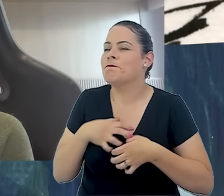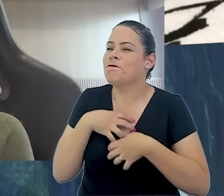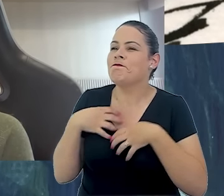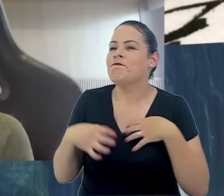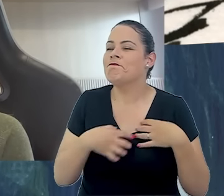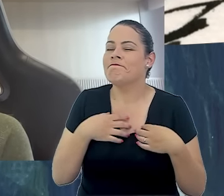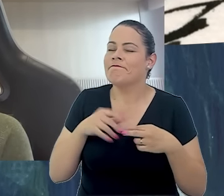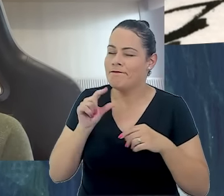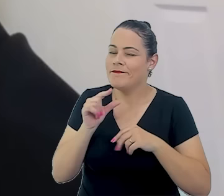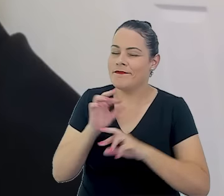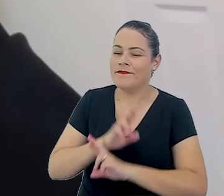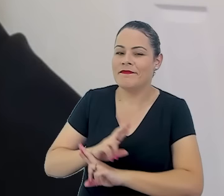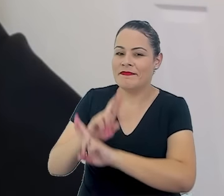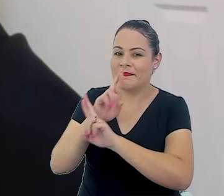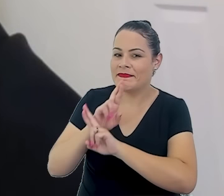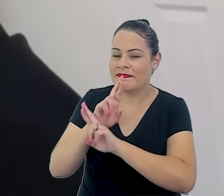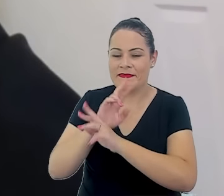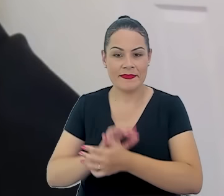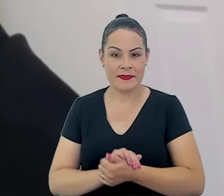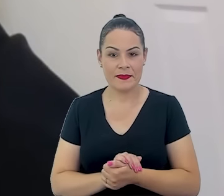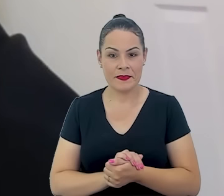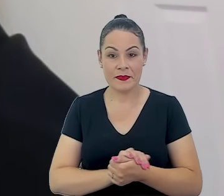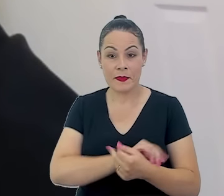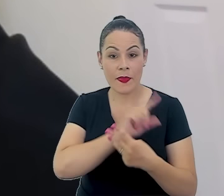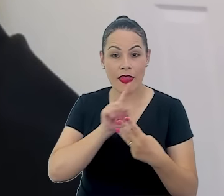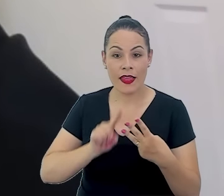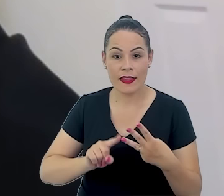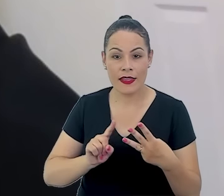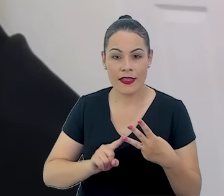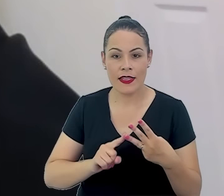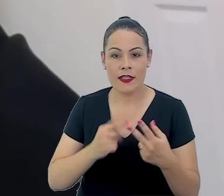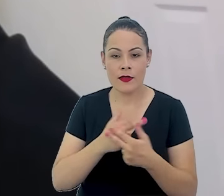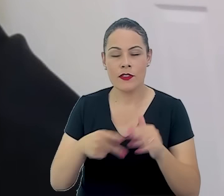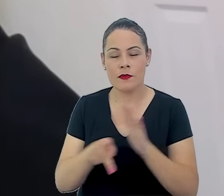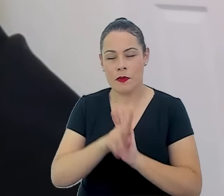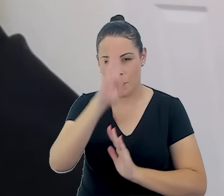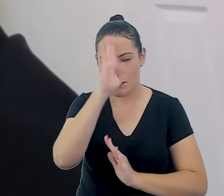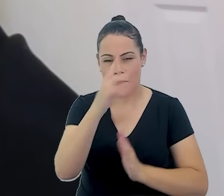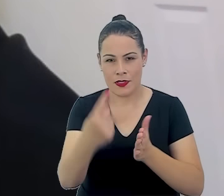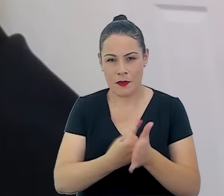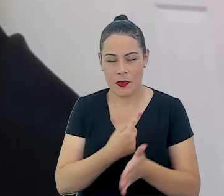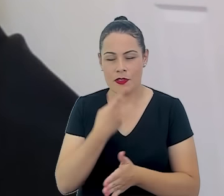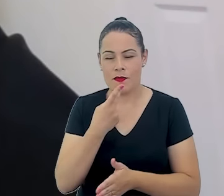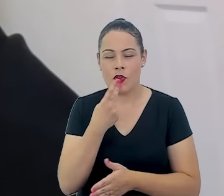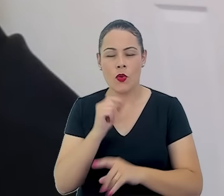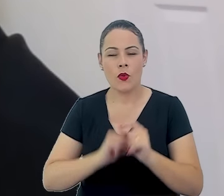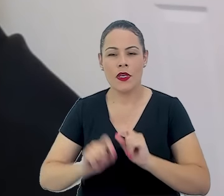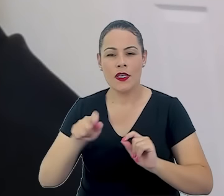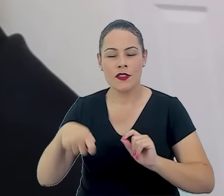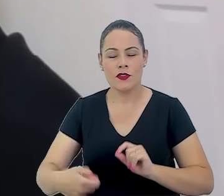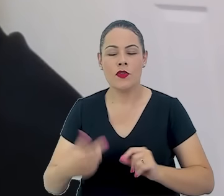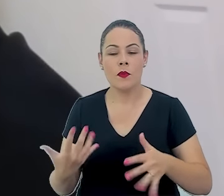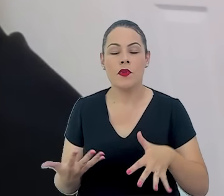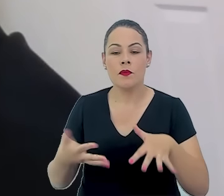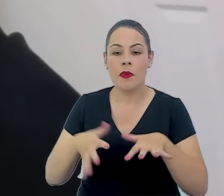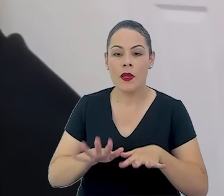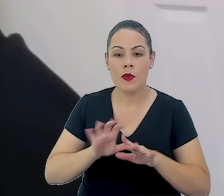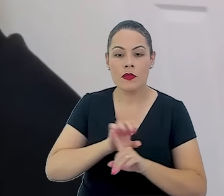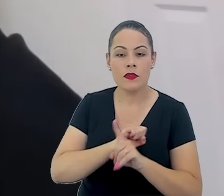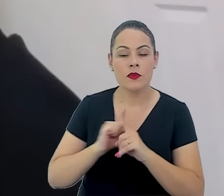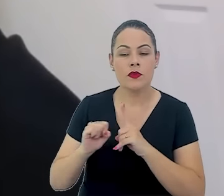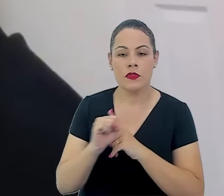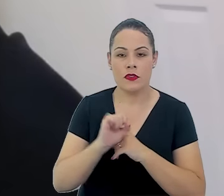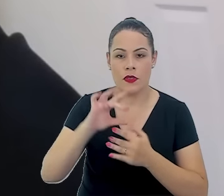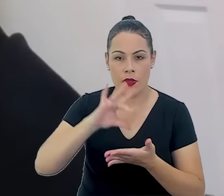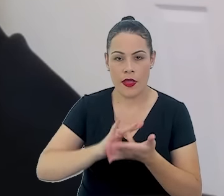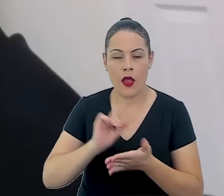me dá um certo grau de esperança. E com relação ao terceiro aspecto, que é o principal da sua pergunta, aquele aspecto da inclusão